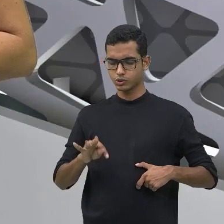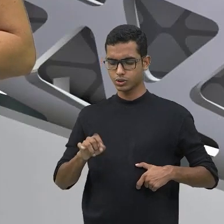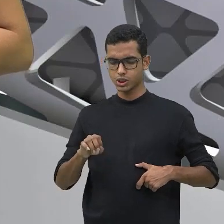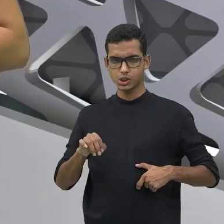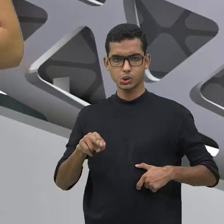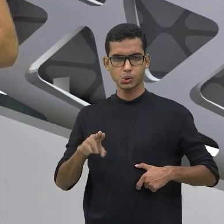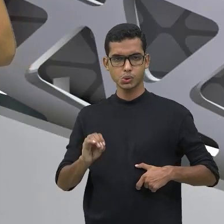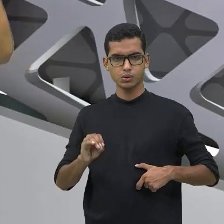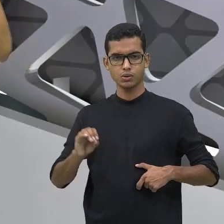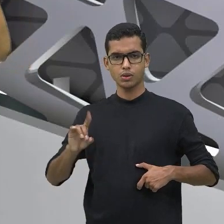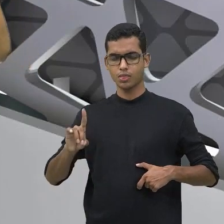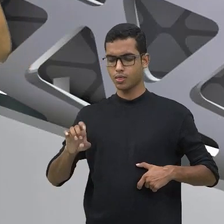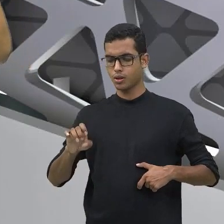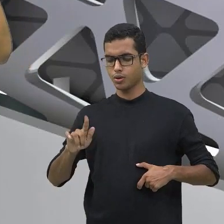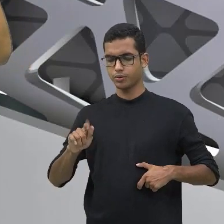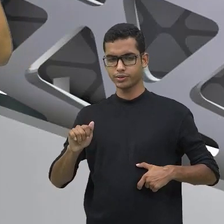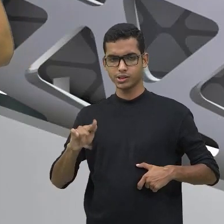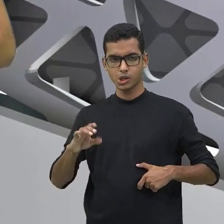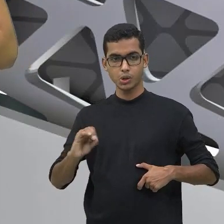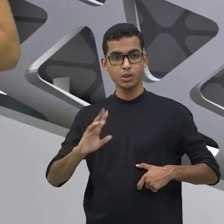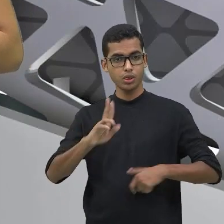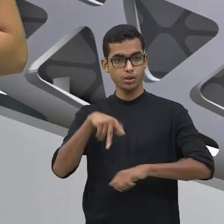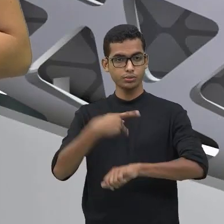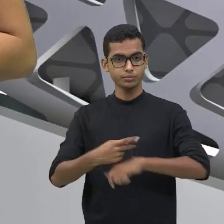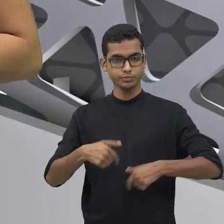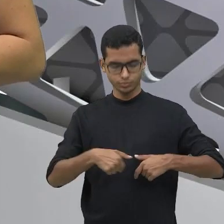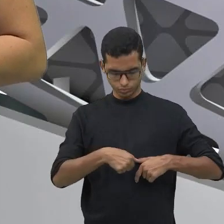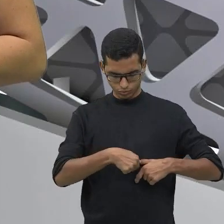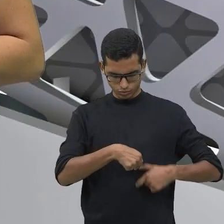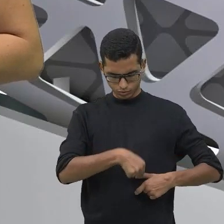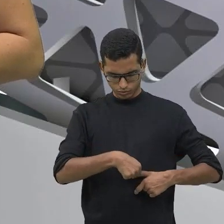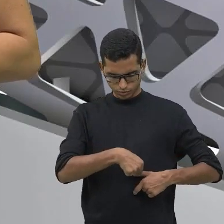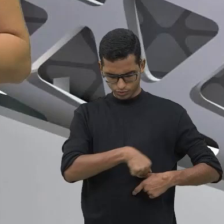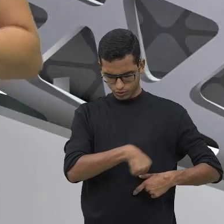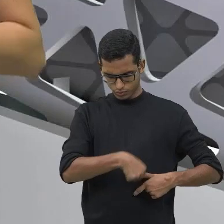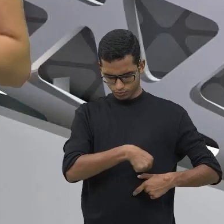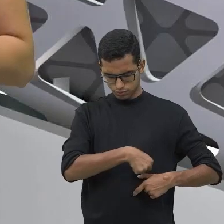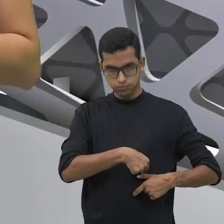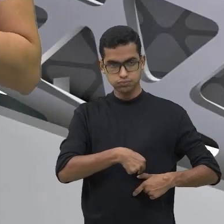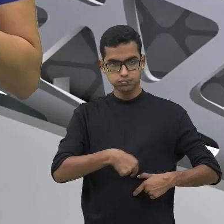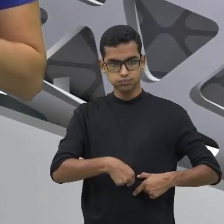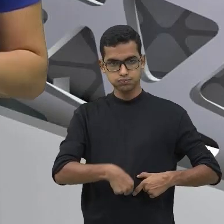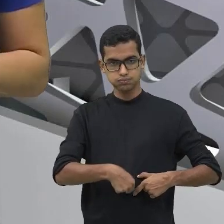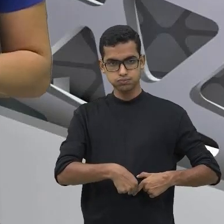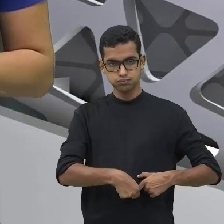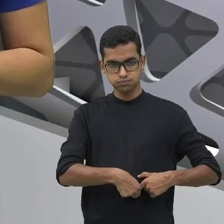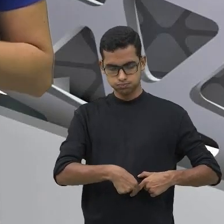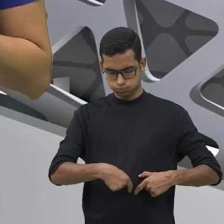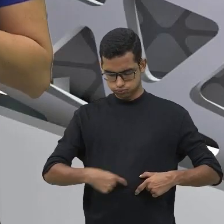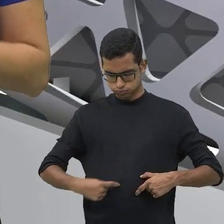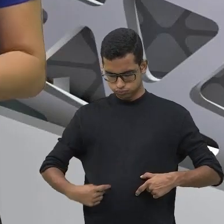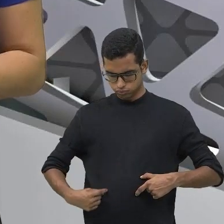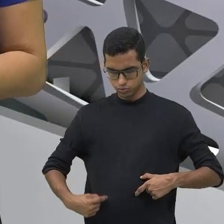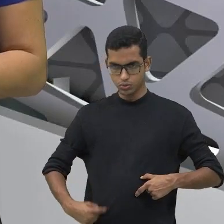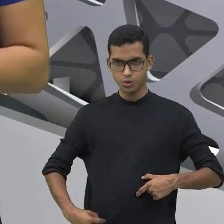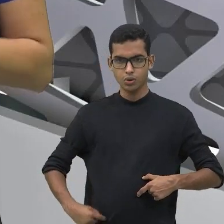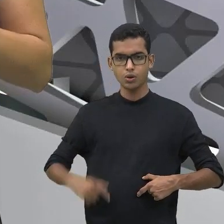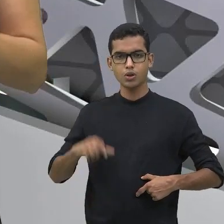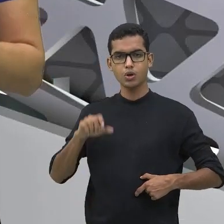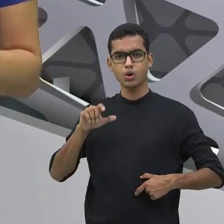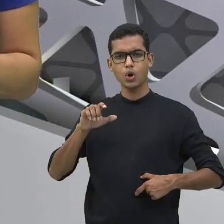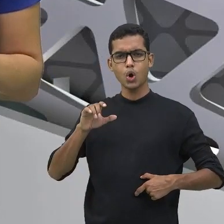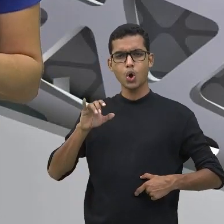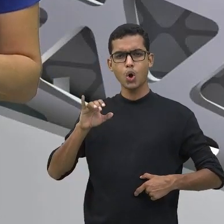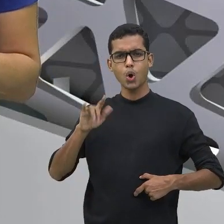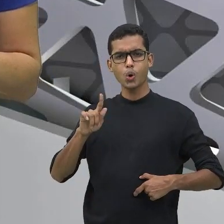aqui, ó, intestino grosso, que é esse que está aqui, ó, circundando. Esses são os órgãos do sistema digestório. Por que